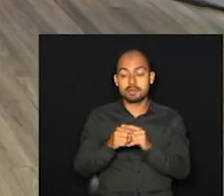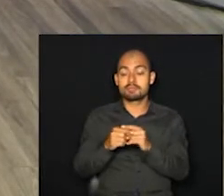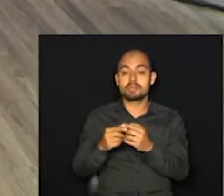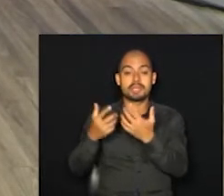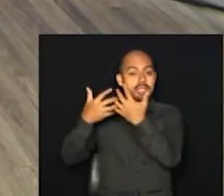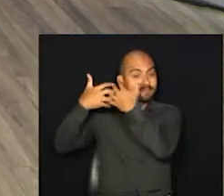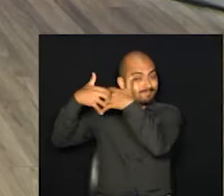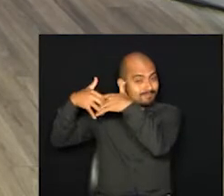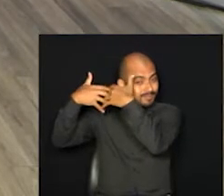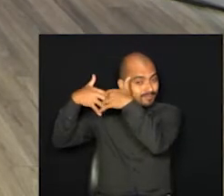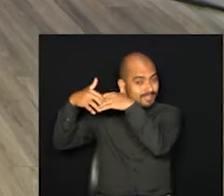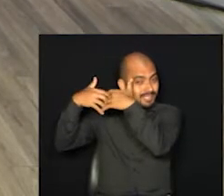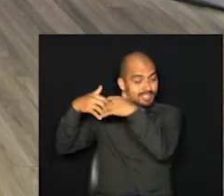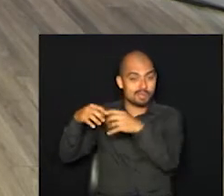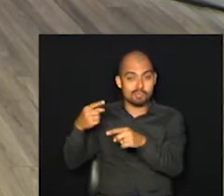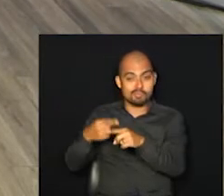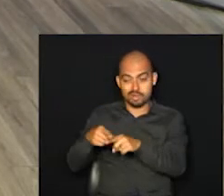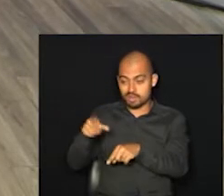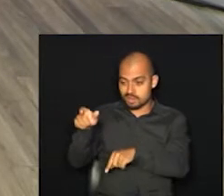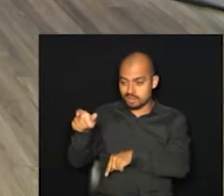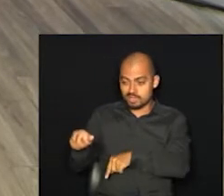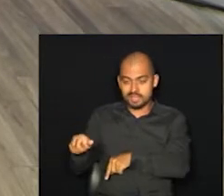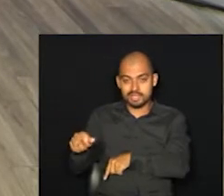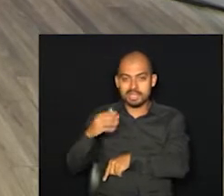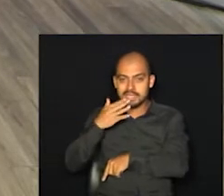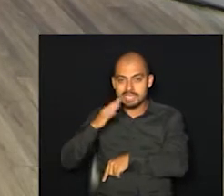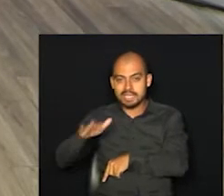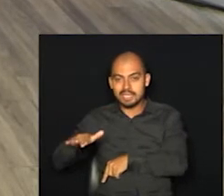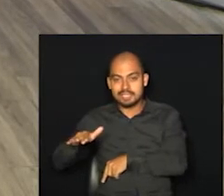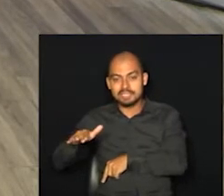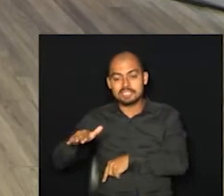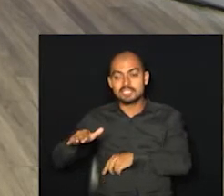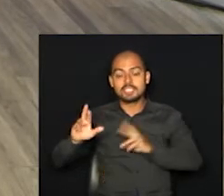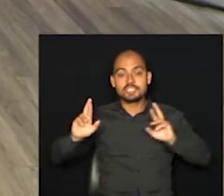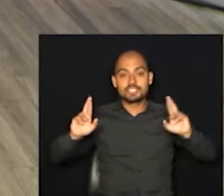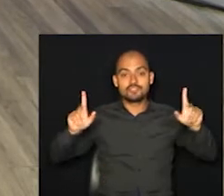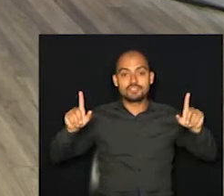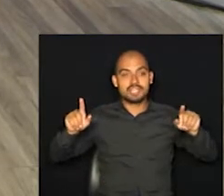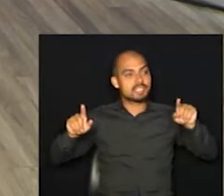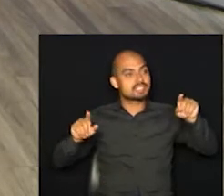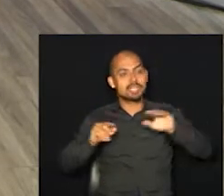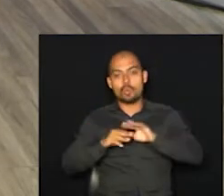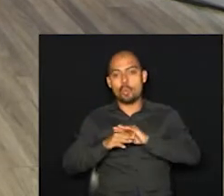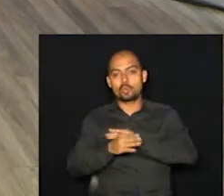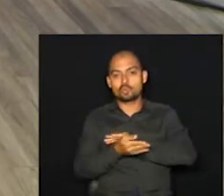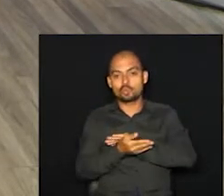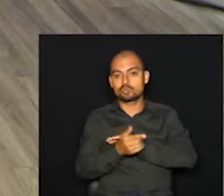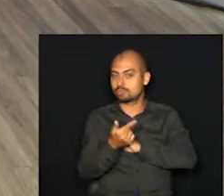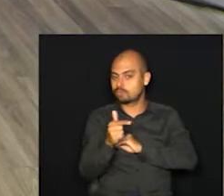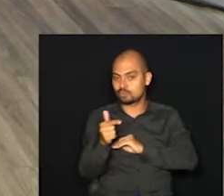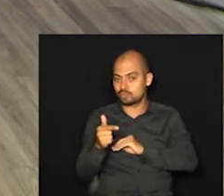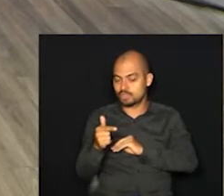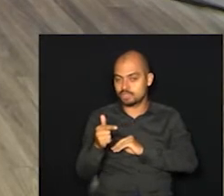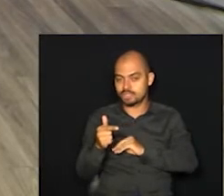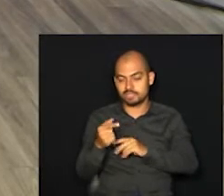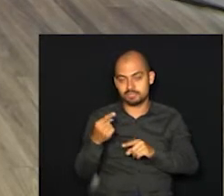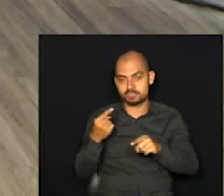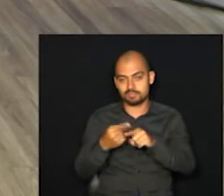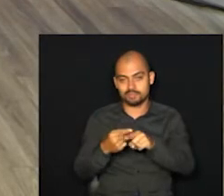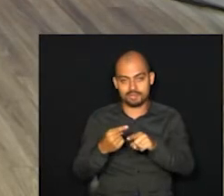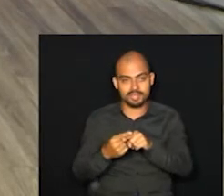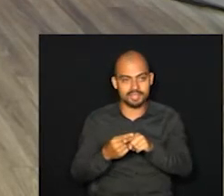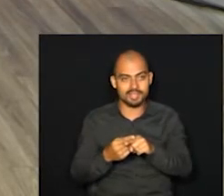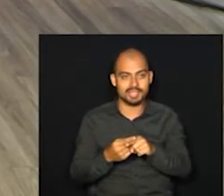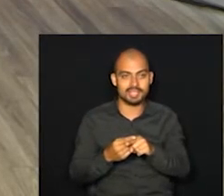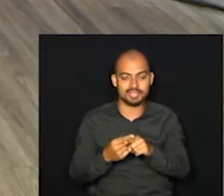era algo diferente, né? Era algo que ela não estava acostumado, que não é do encontro,